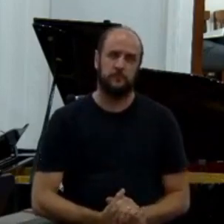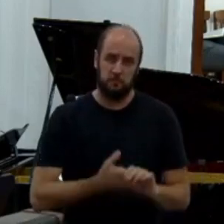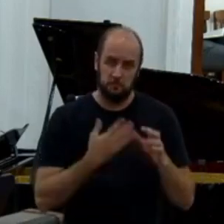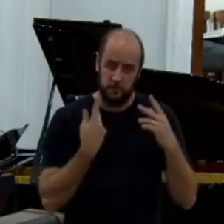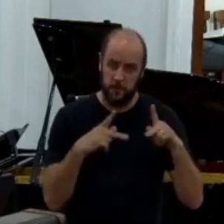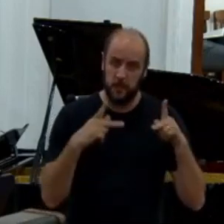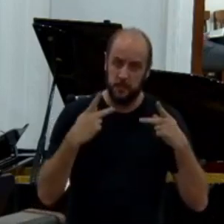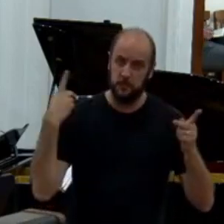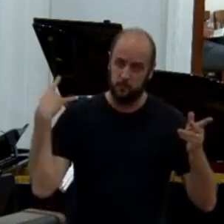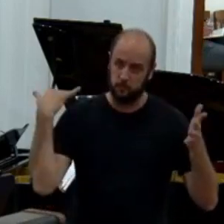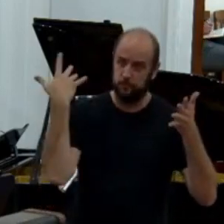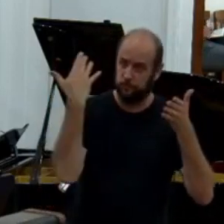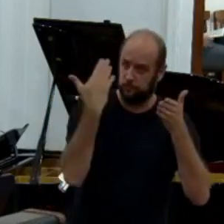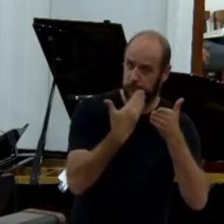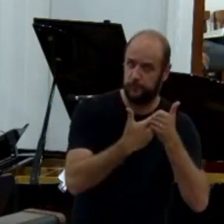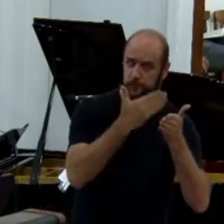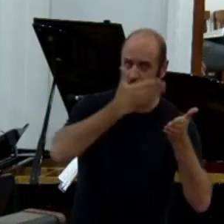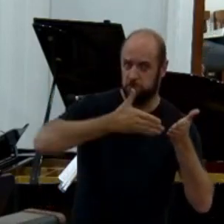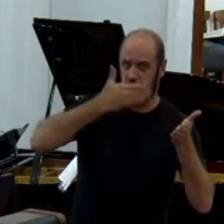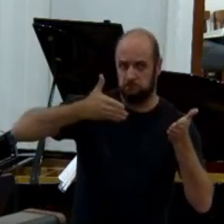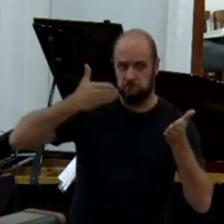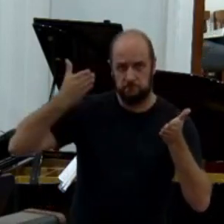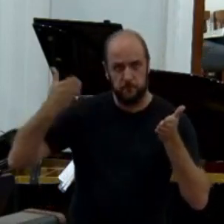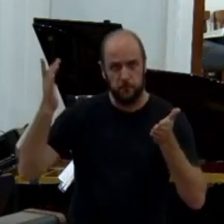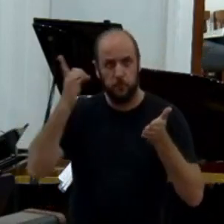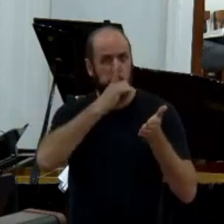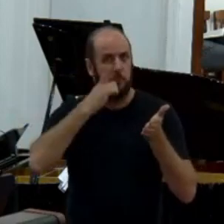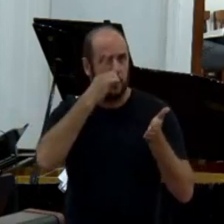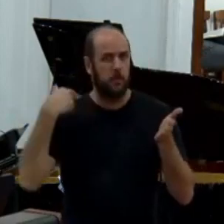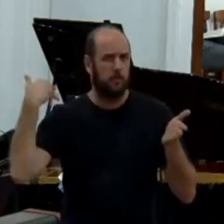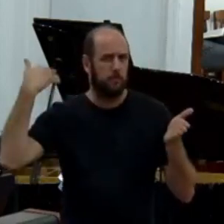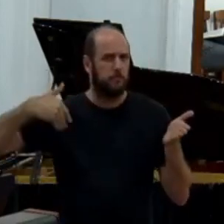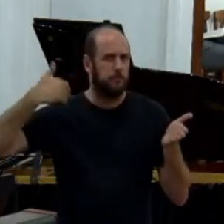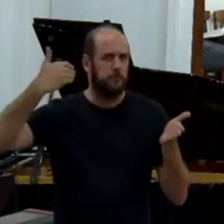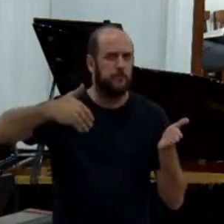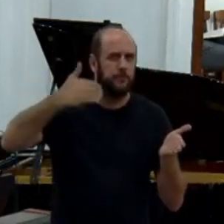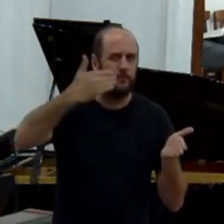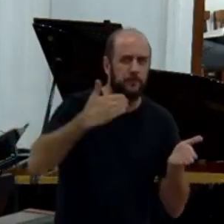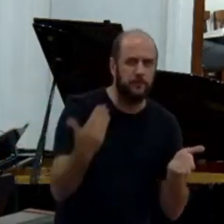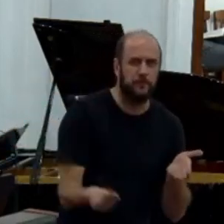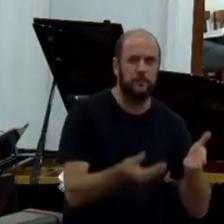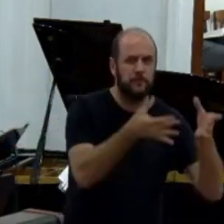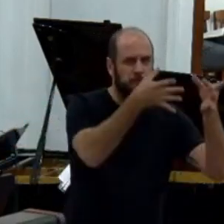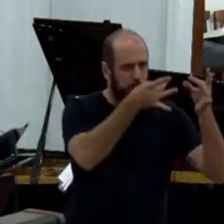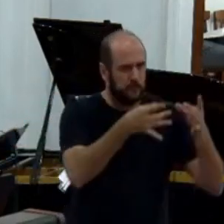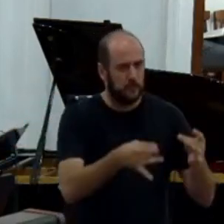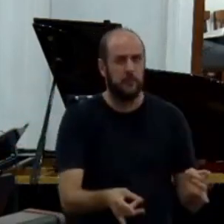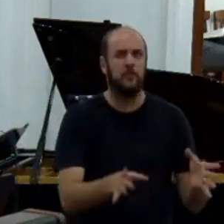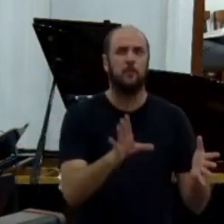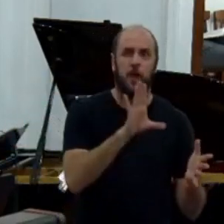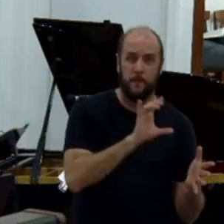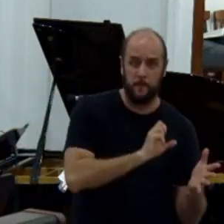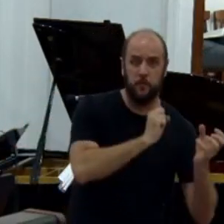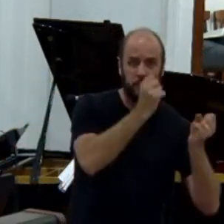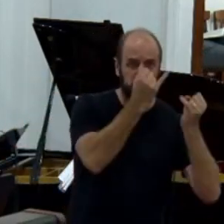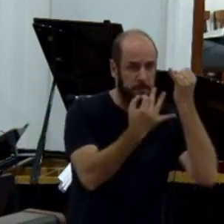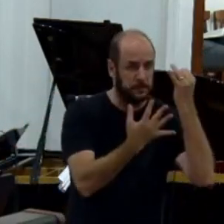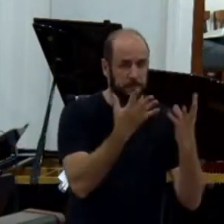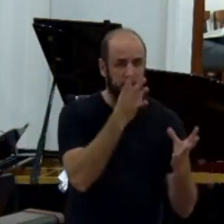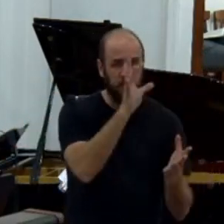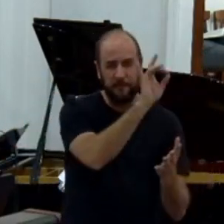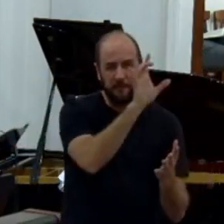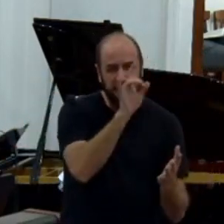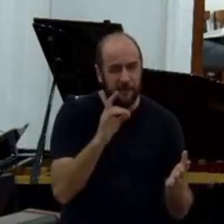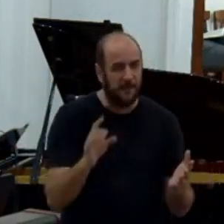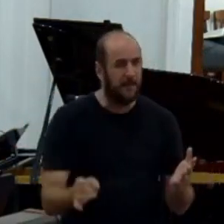que temos feito esta exposição em série, tomando cada uma das características do amor descritos pelo apóstolo